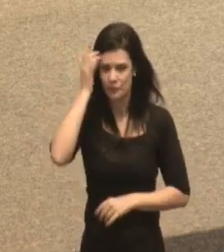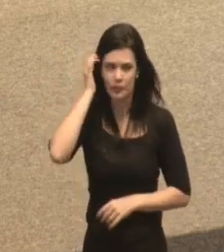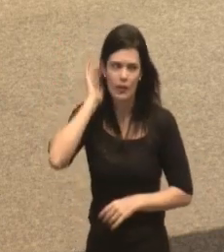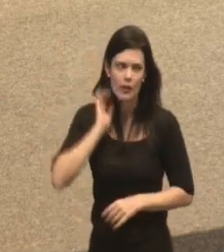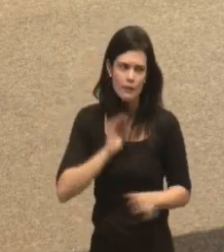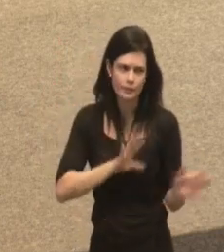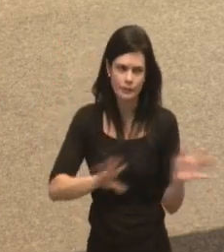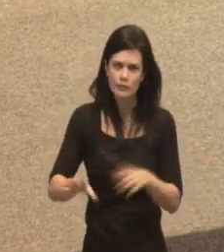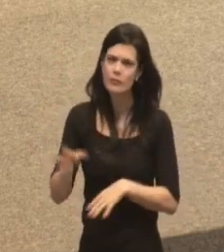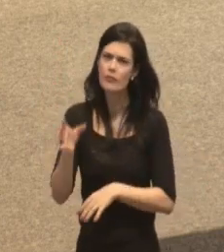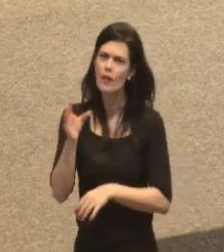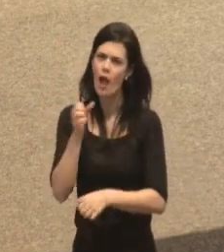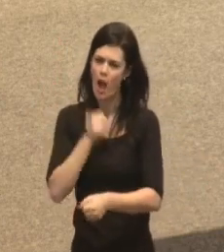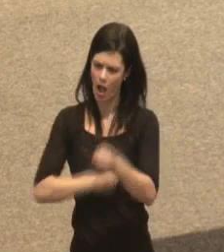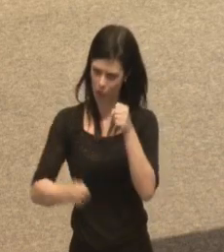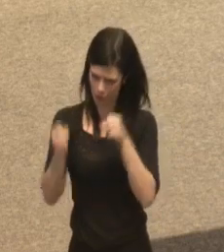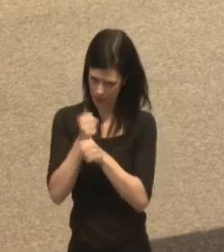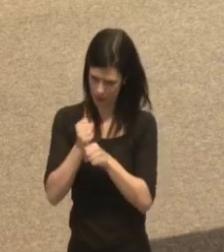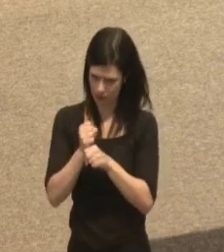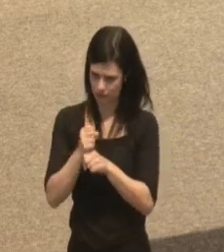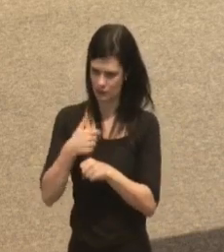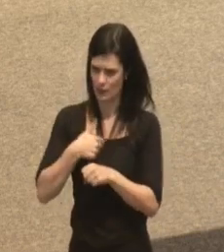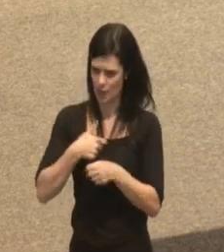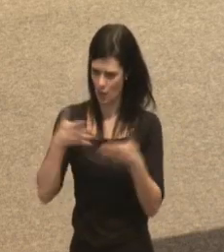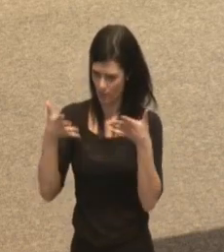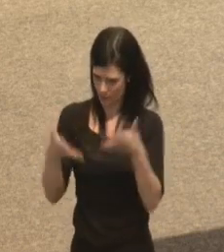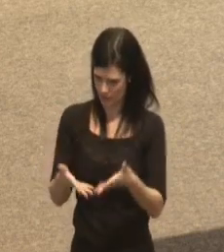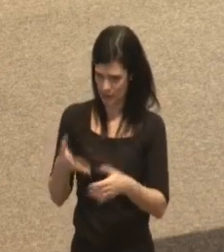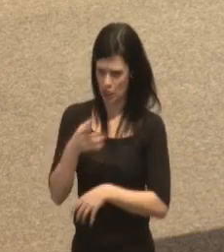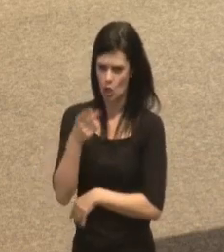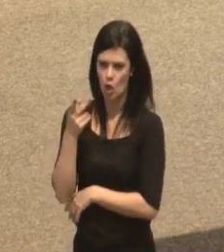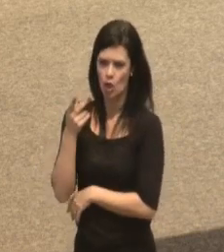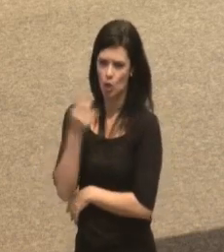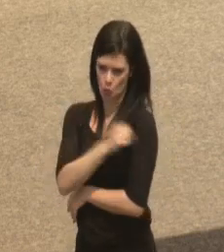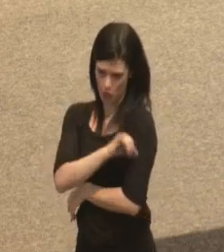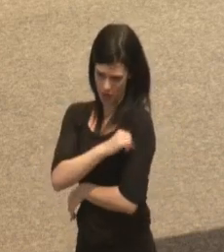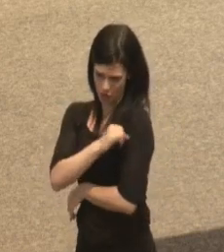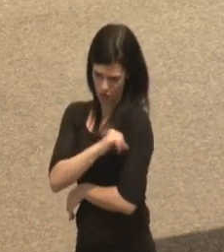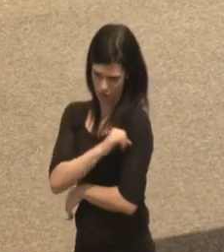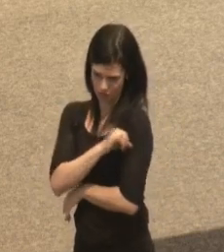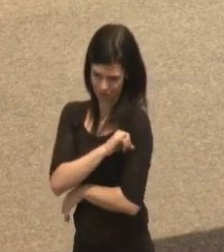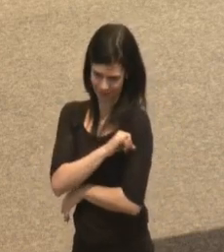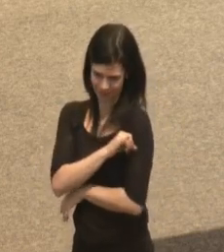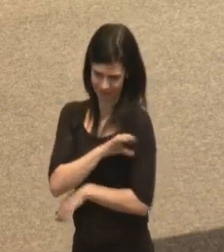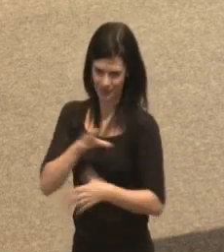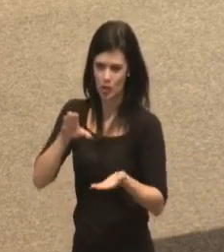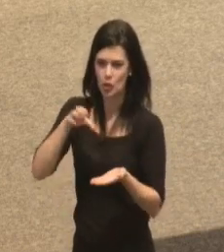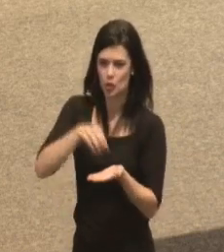Outro dia, ano passado, eu estava lá na junta de missões, na sede lá no Rio, e